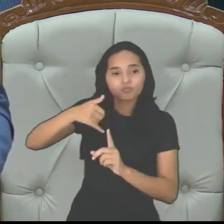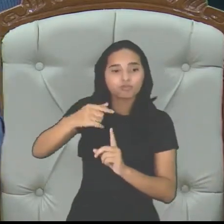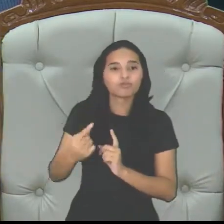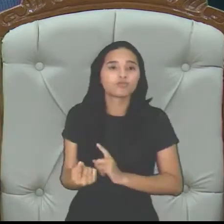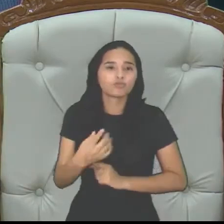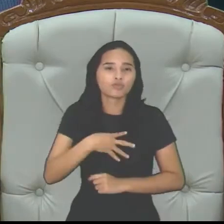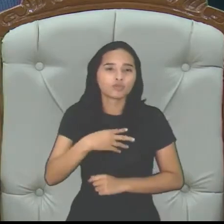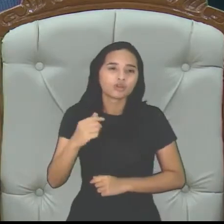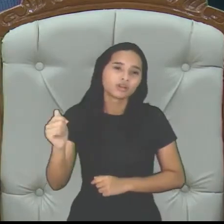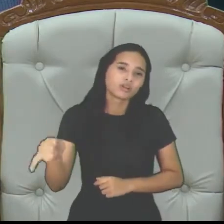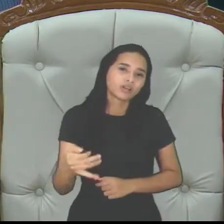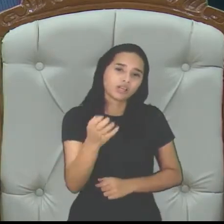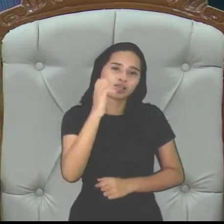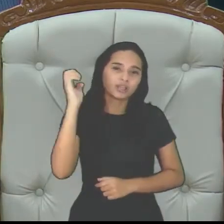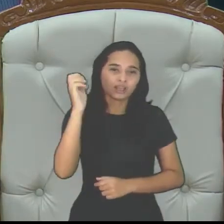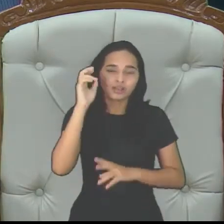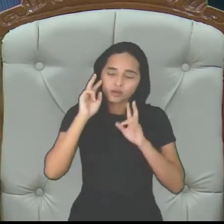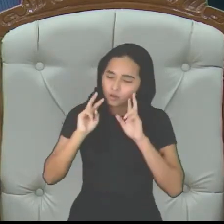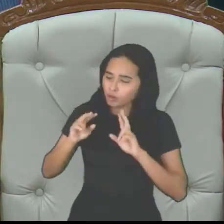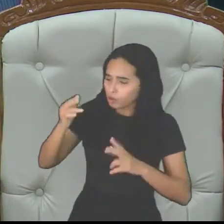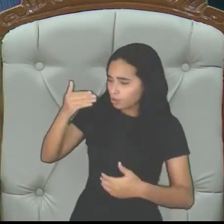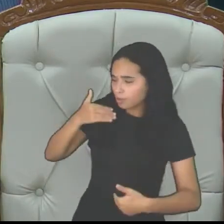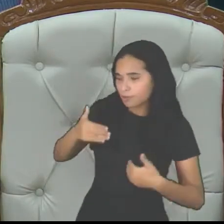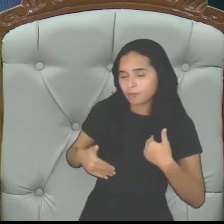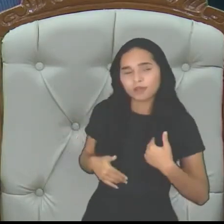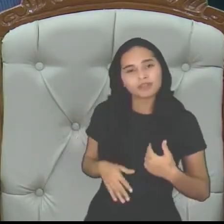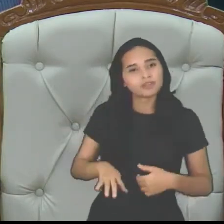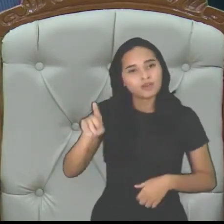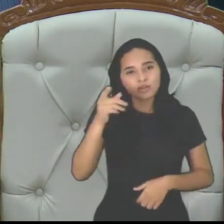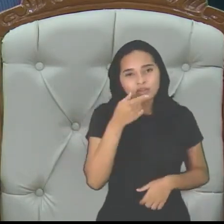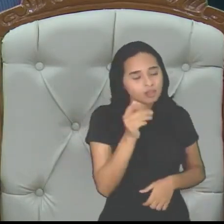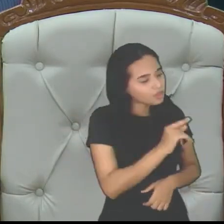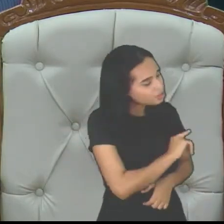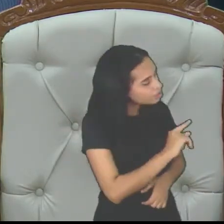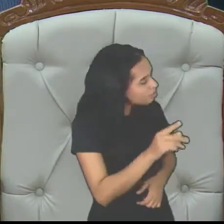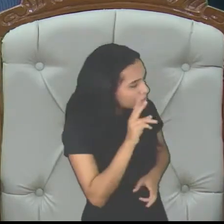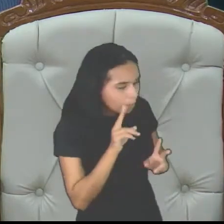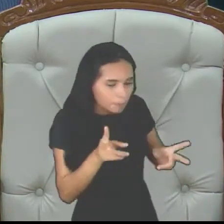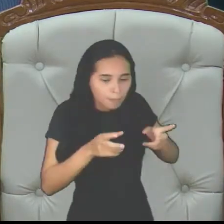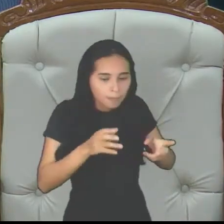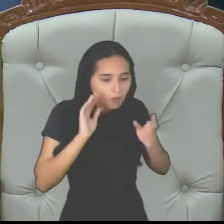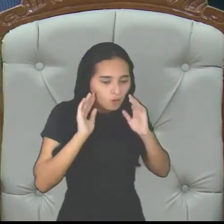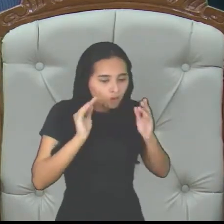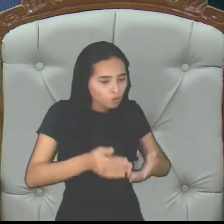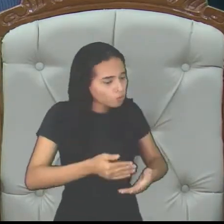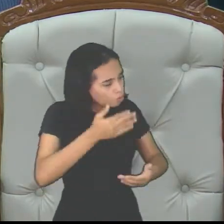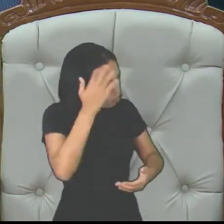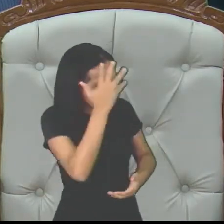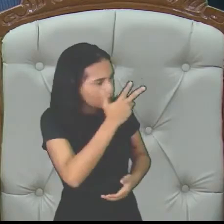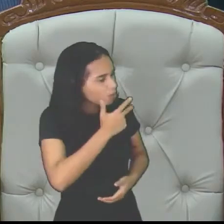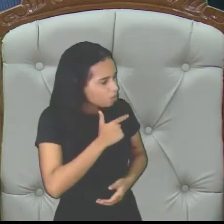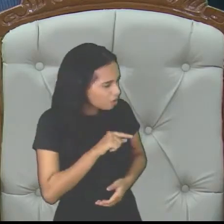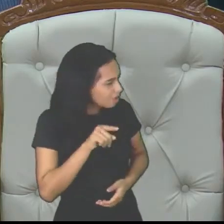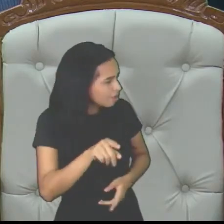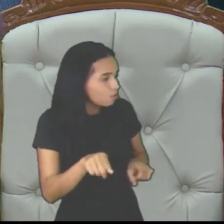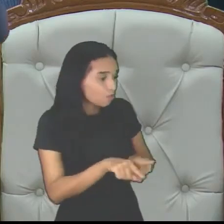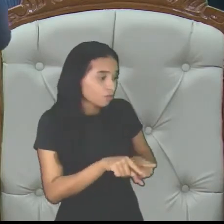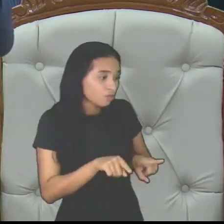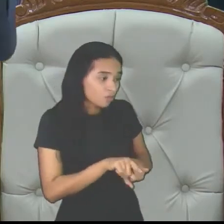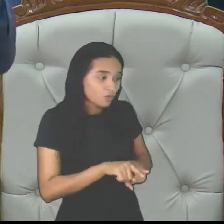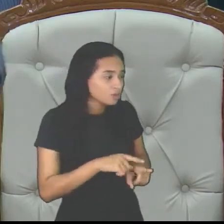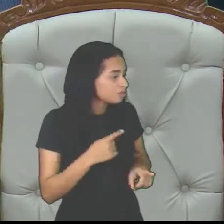de Jessé, olha para a aparência, e Deus disse: não olhes para a aparência do moço, porque eu que sou